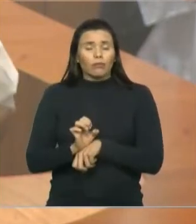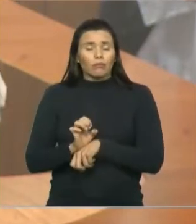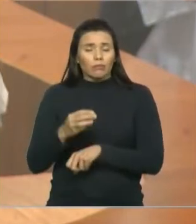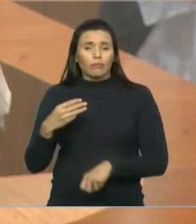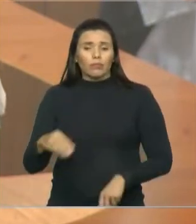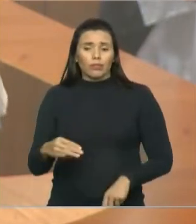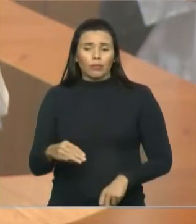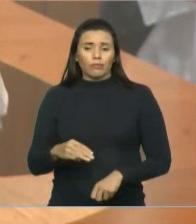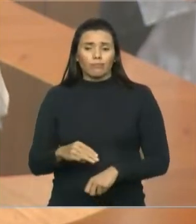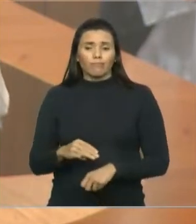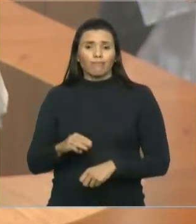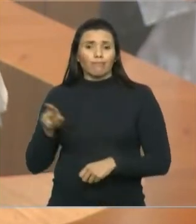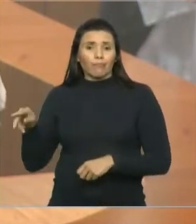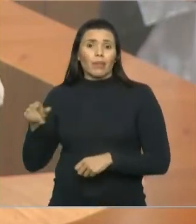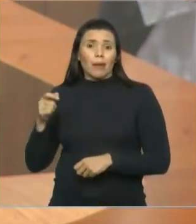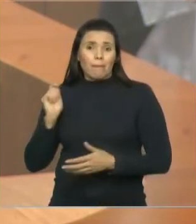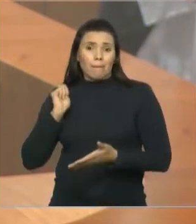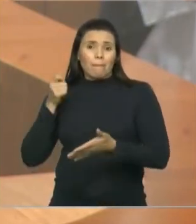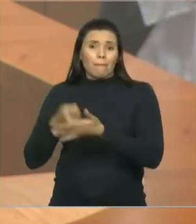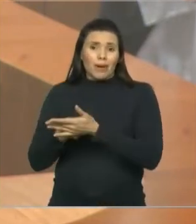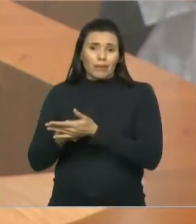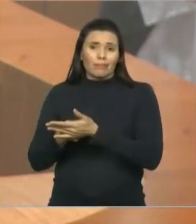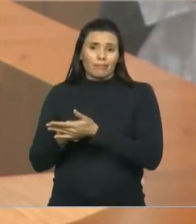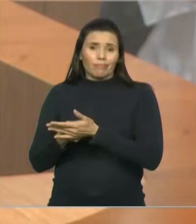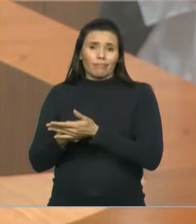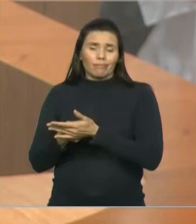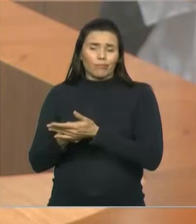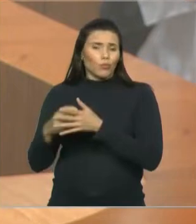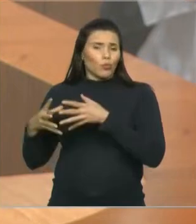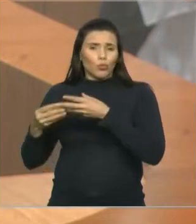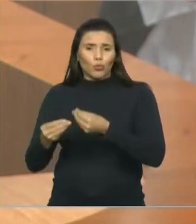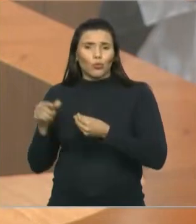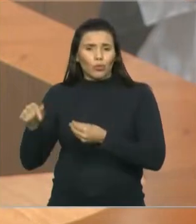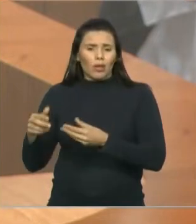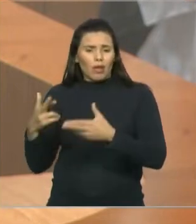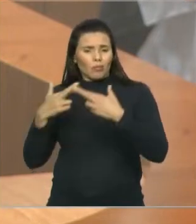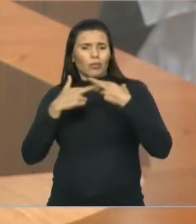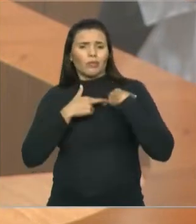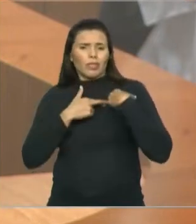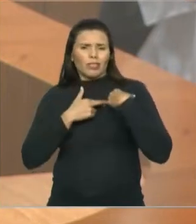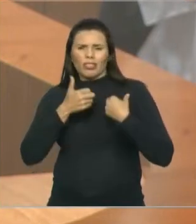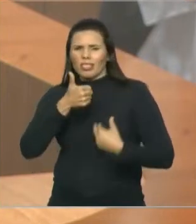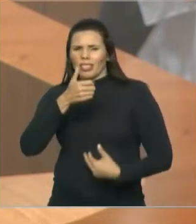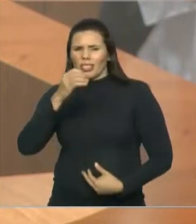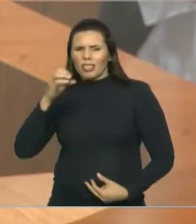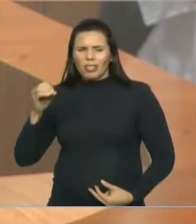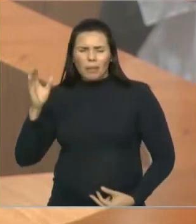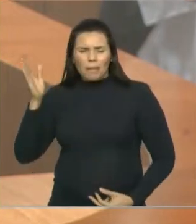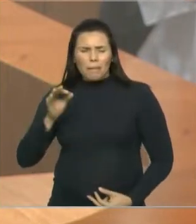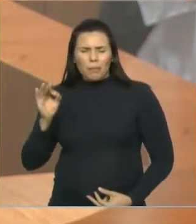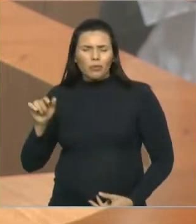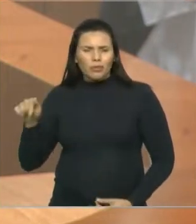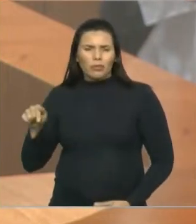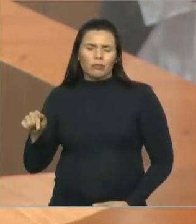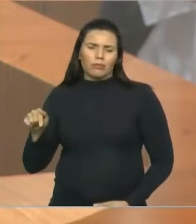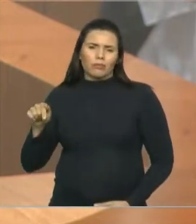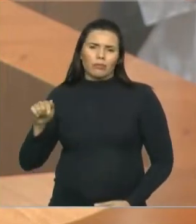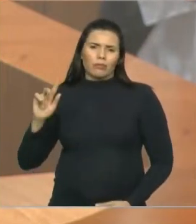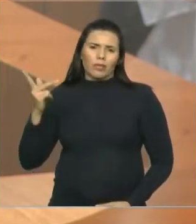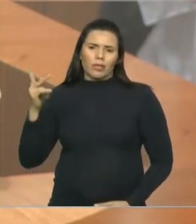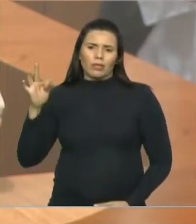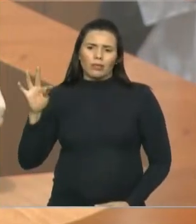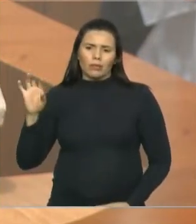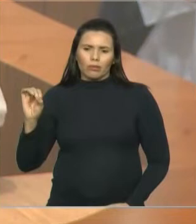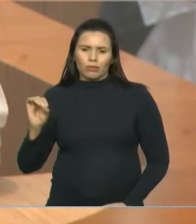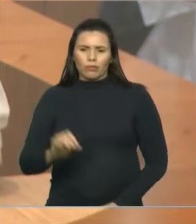o HTO. Né? E aí, se ele representa 60% do atendimento de São Luís tem